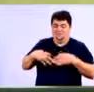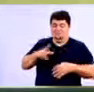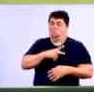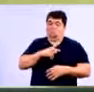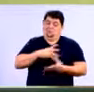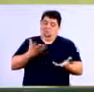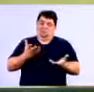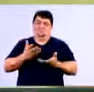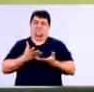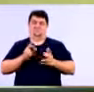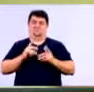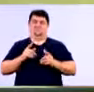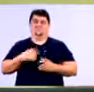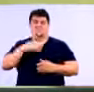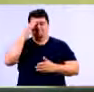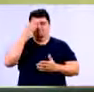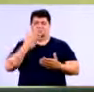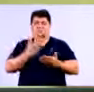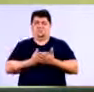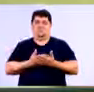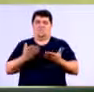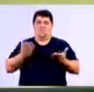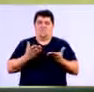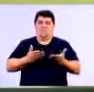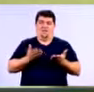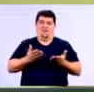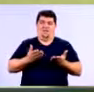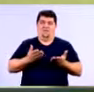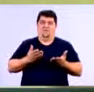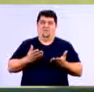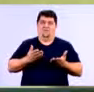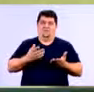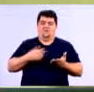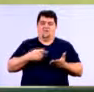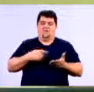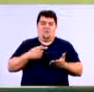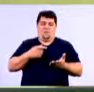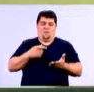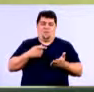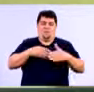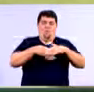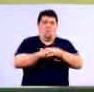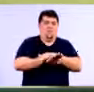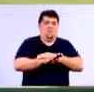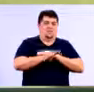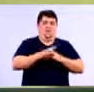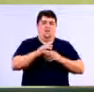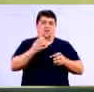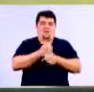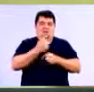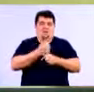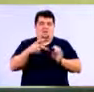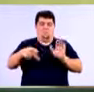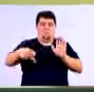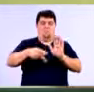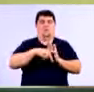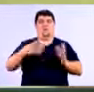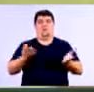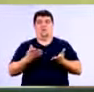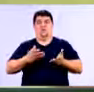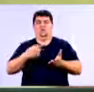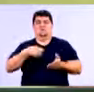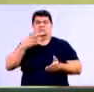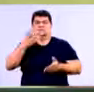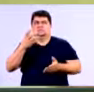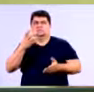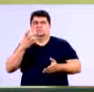né? Eu acredito mesmo que agora não é um bom momento para a gente investir na economia real. Acho que se você tem uma intenção assim, de